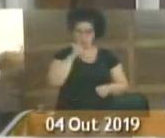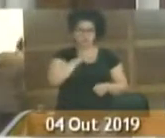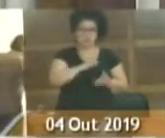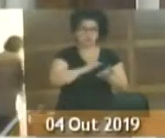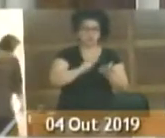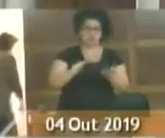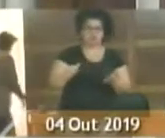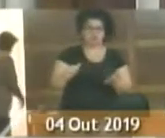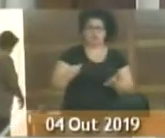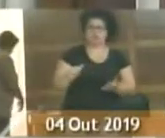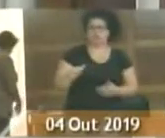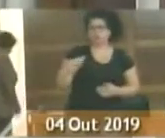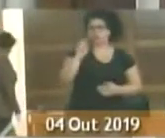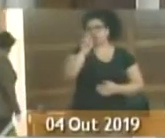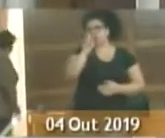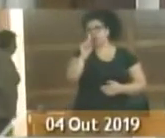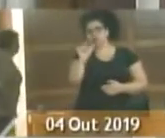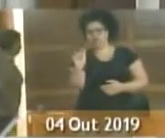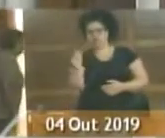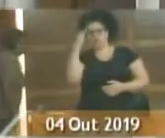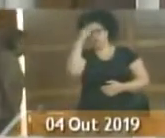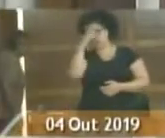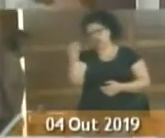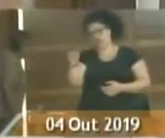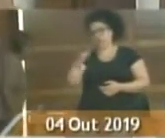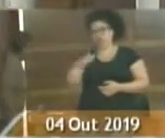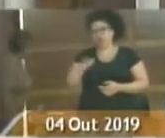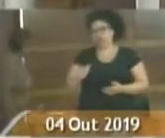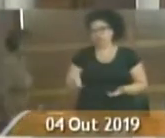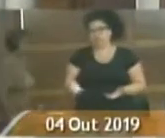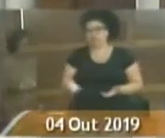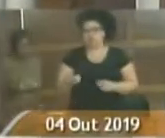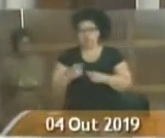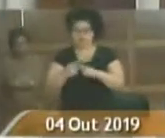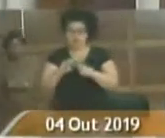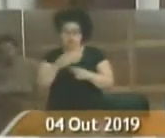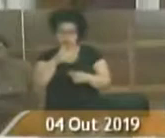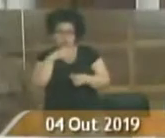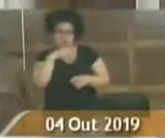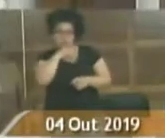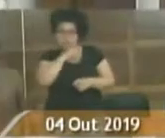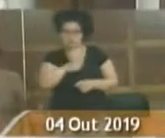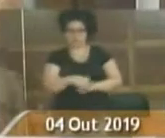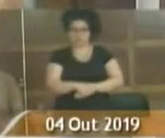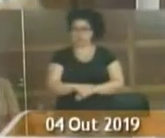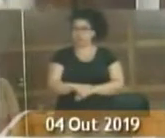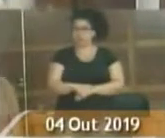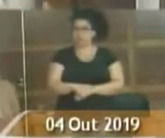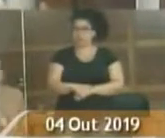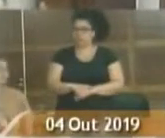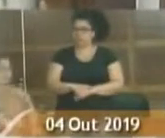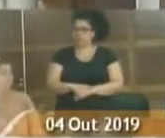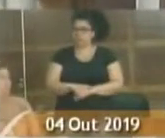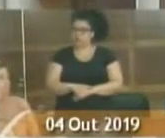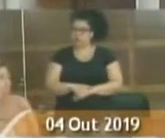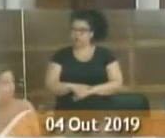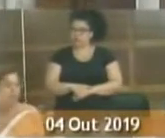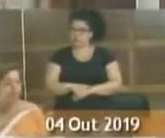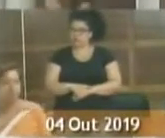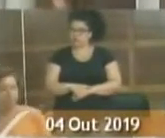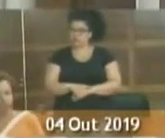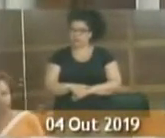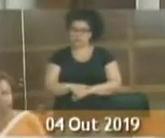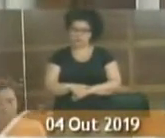ponto em 5 dias, uma semana, porque tem uma cicatrização, entendeu? Por exemplo, meus pacientes lá que